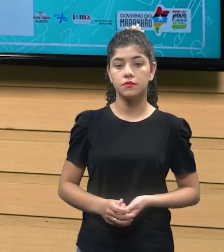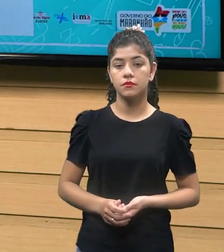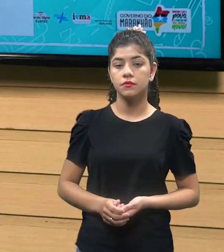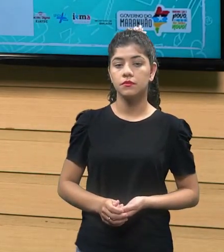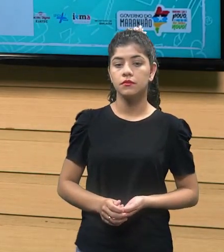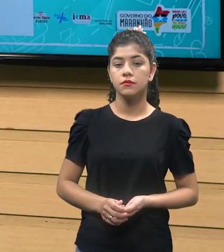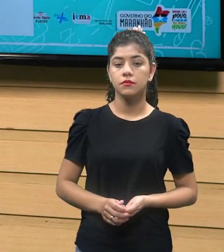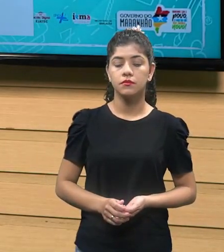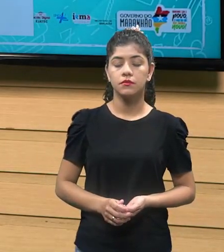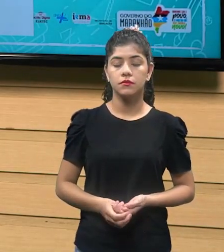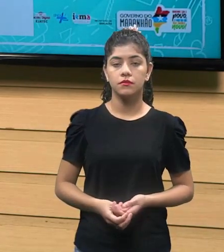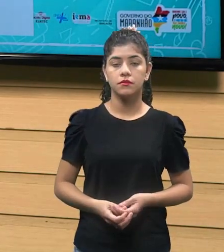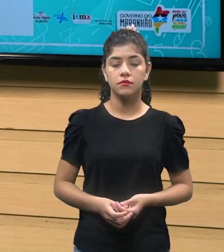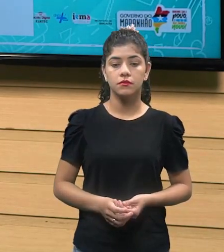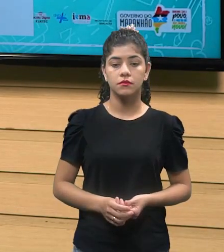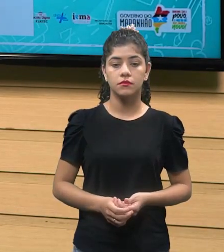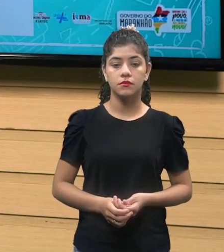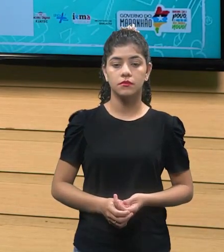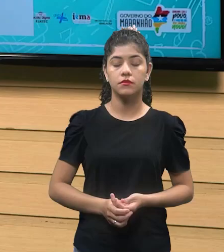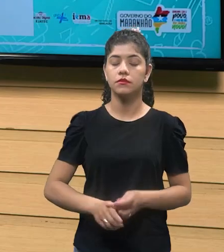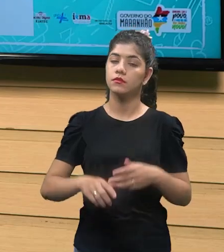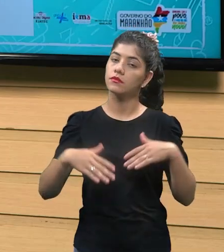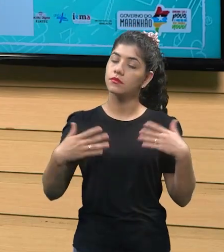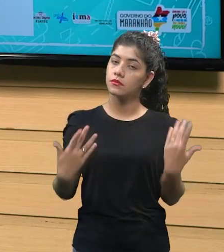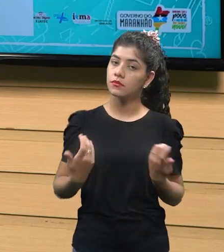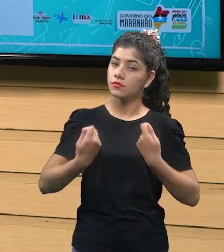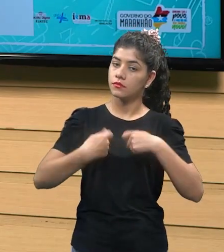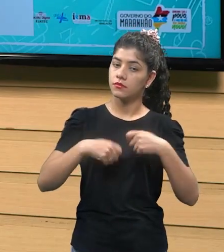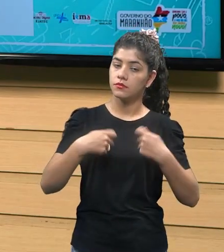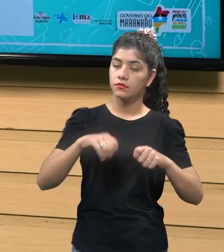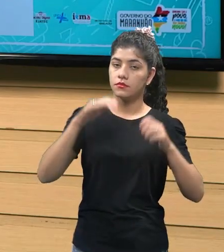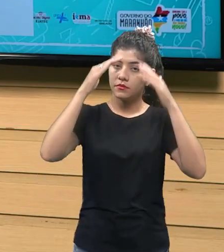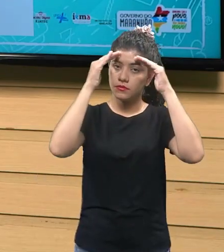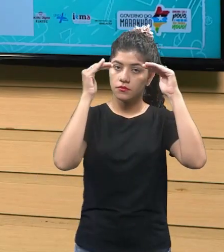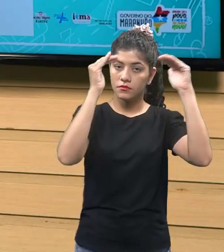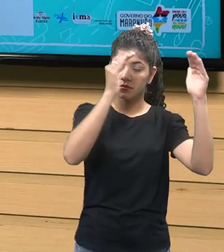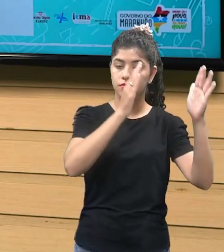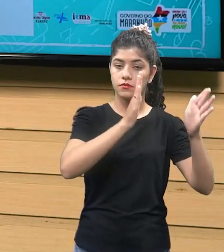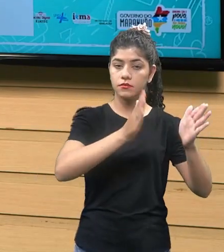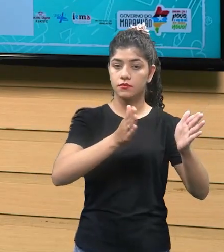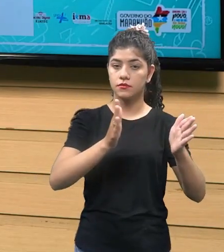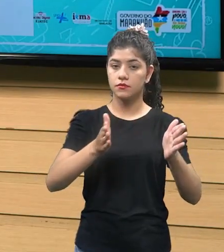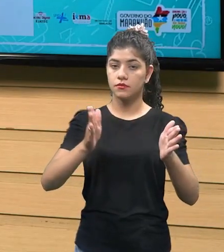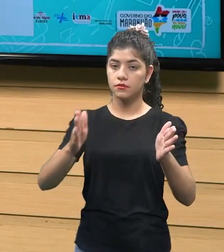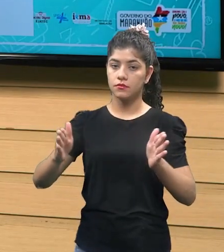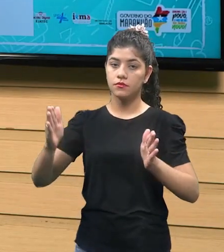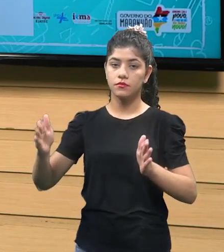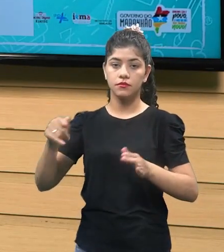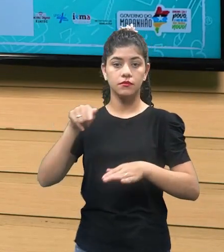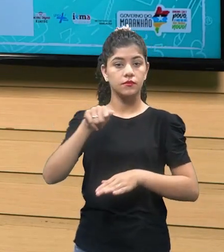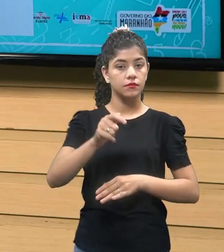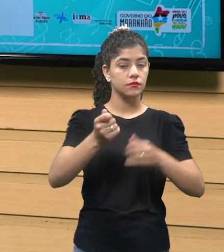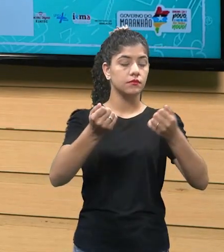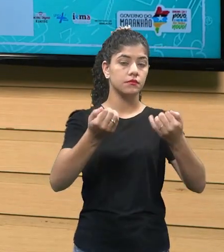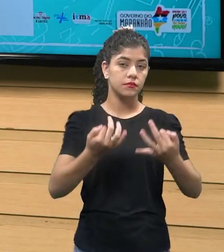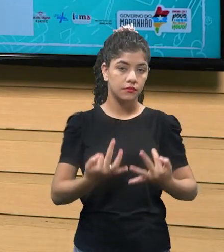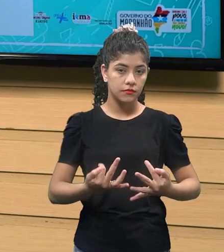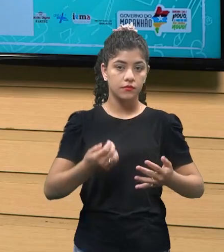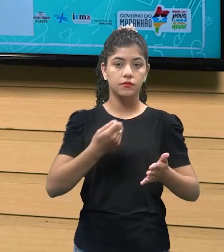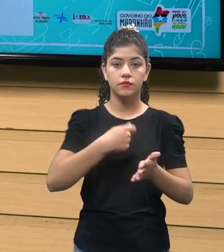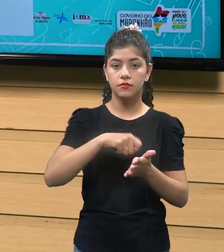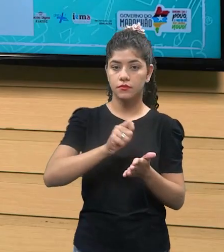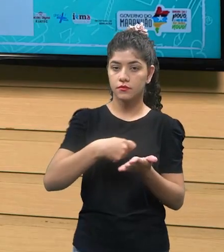trabalhar, então ele terá que seguir aquela sequência lógica que você deixou explicado das